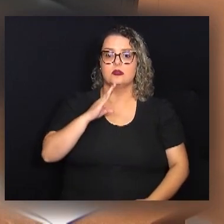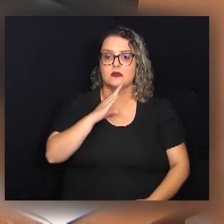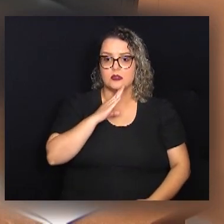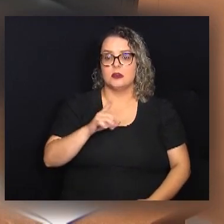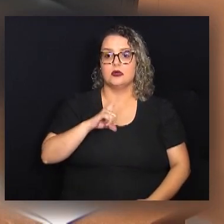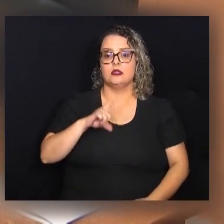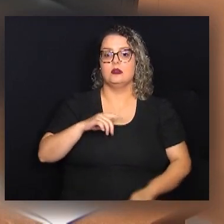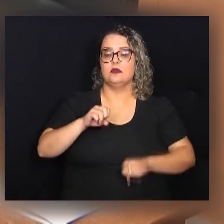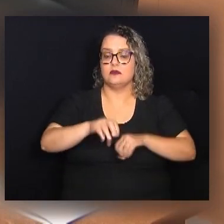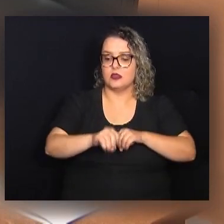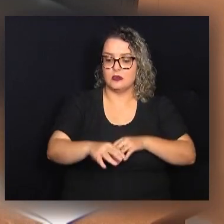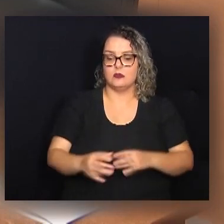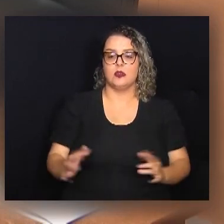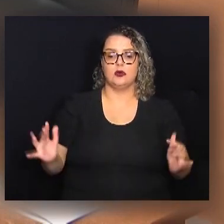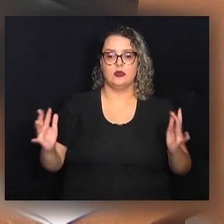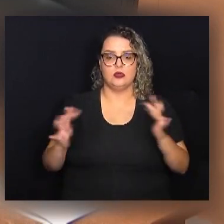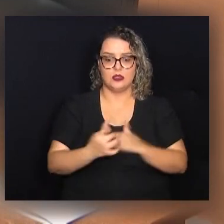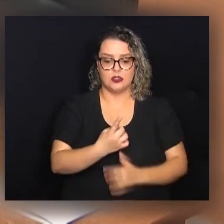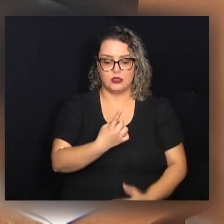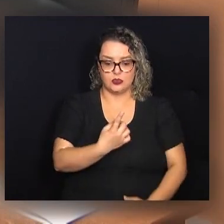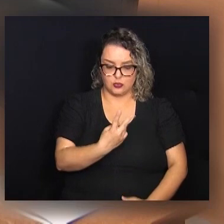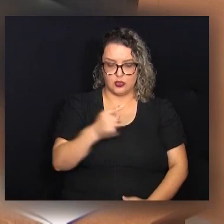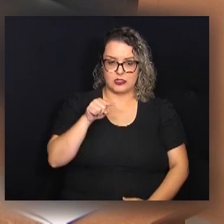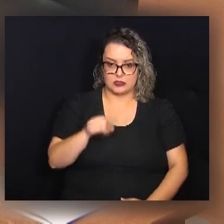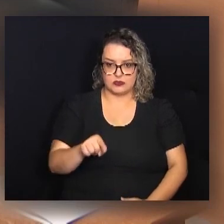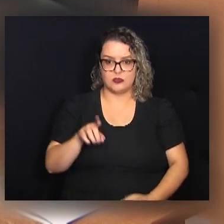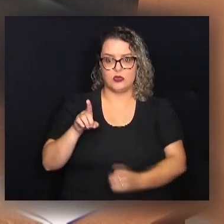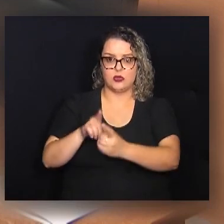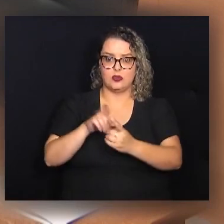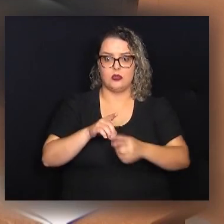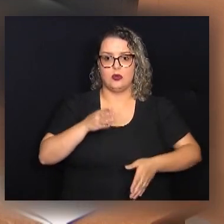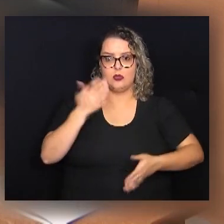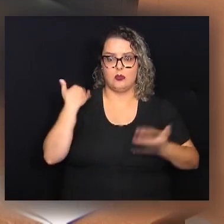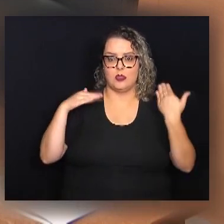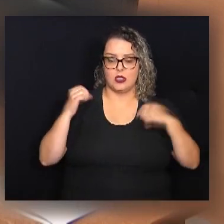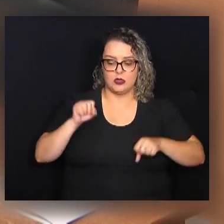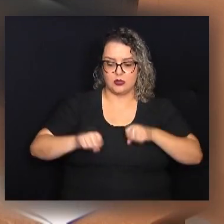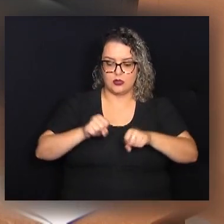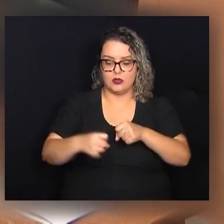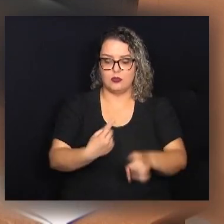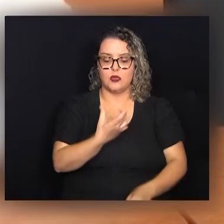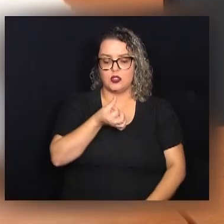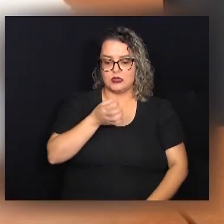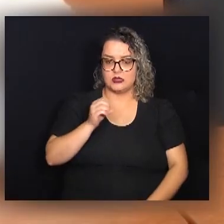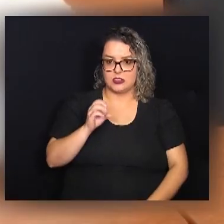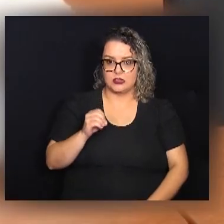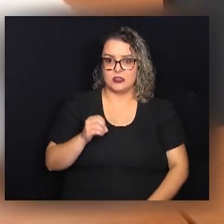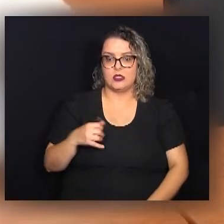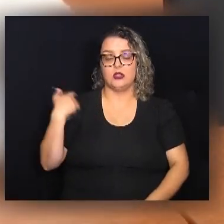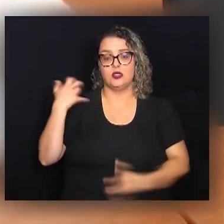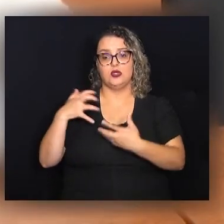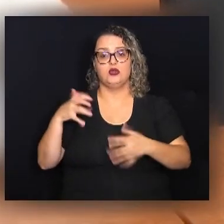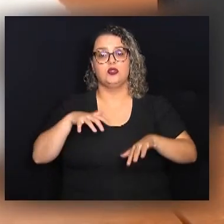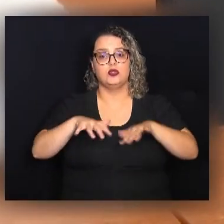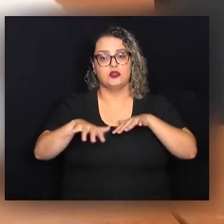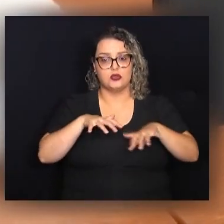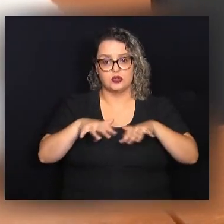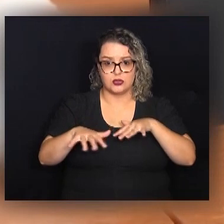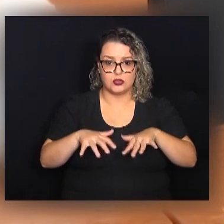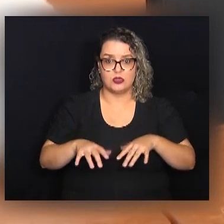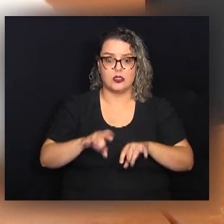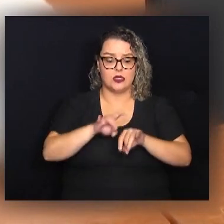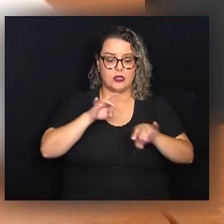18 milhões. A INDEC realizou mais de 3 mil abordagens educativas. É um balanço que nos mostra que nem